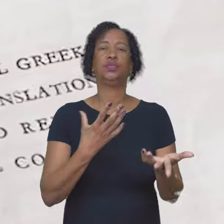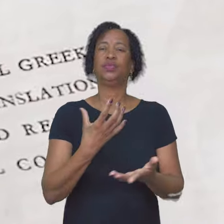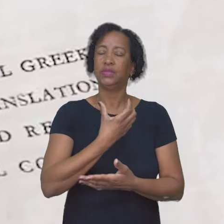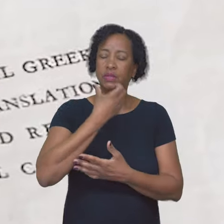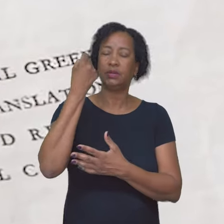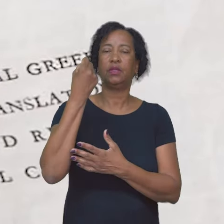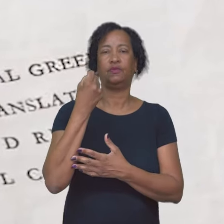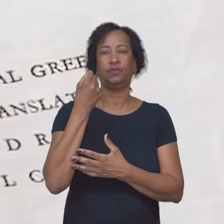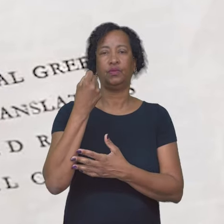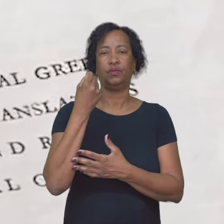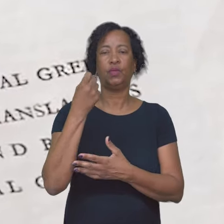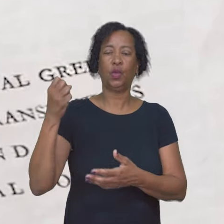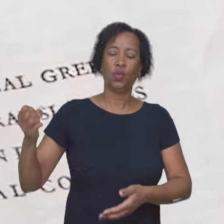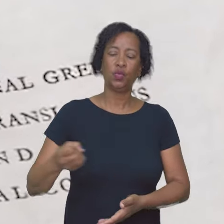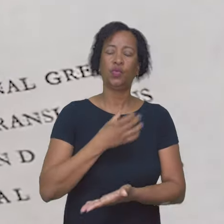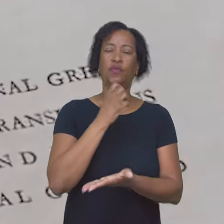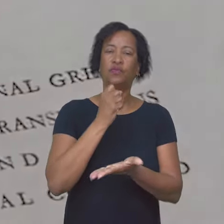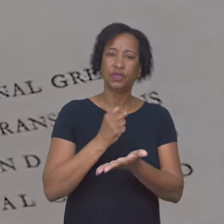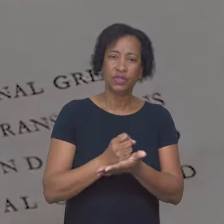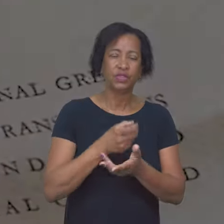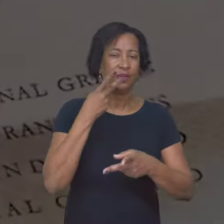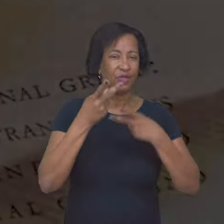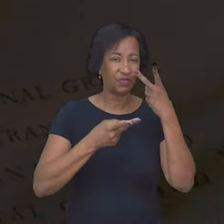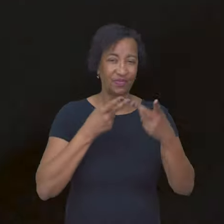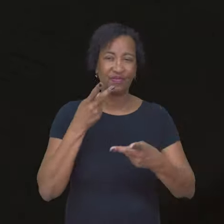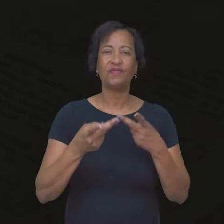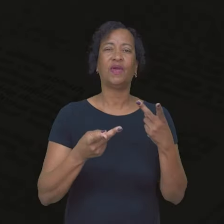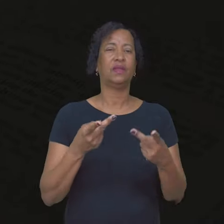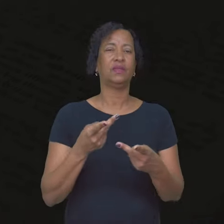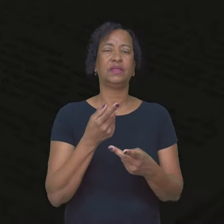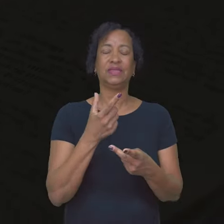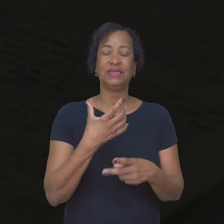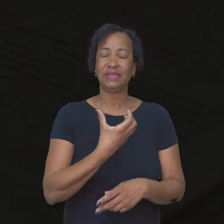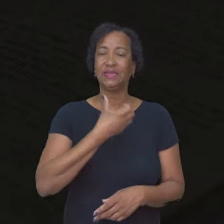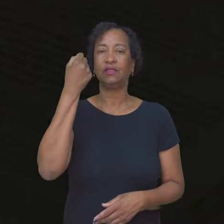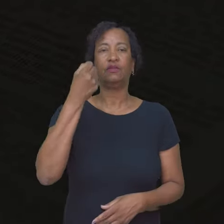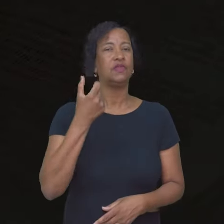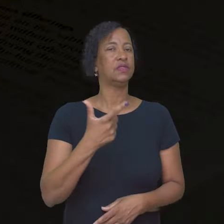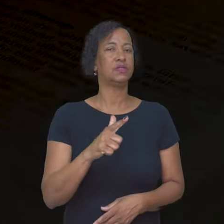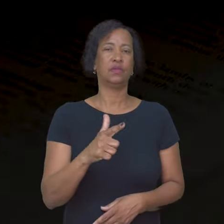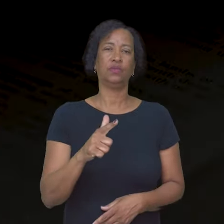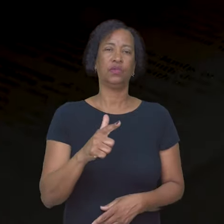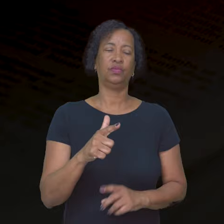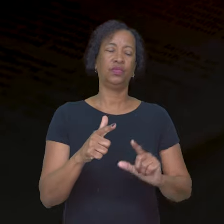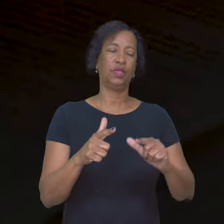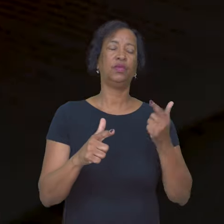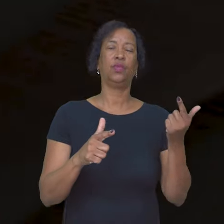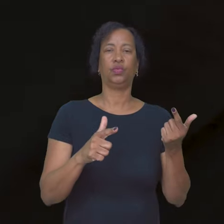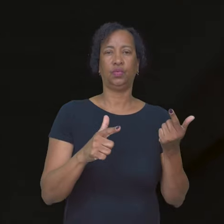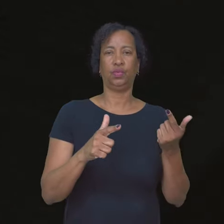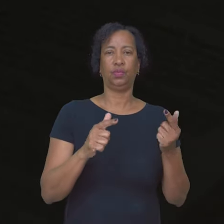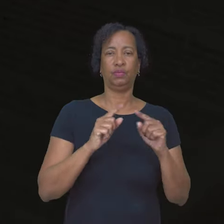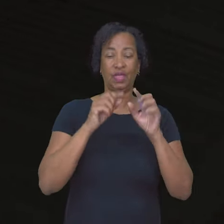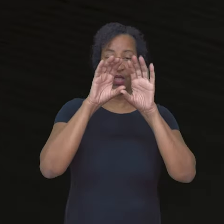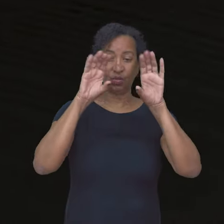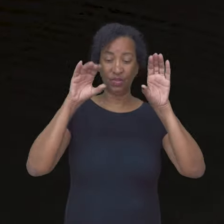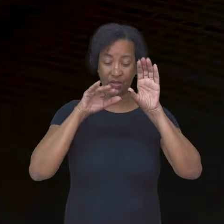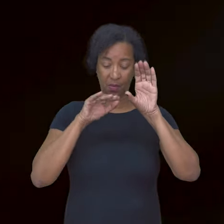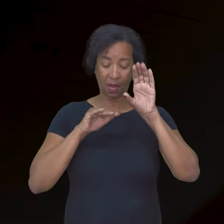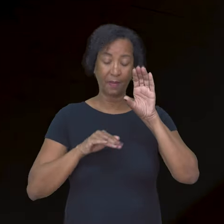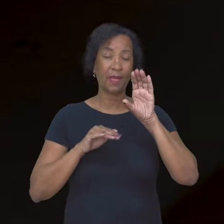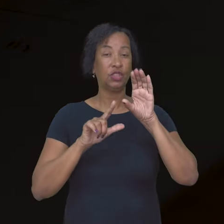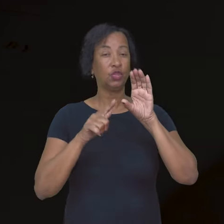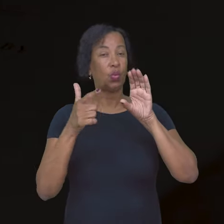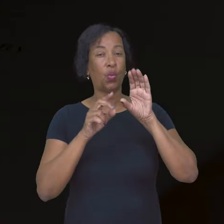o Novo Testamento afirma e confirma que não há salvação em nenhum outro pois debaixo do céu não há nenhum outro